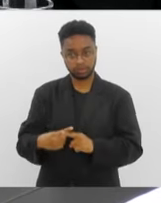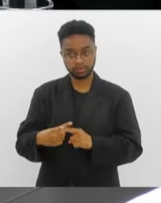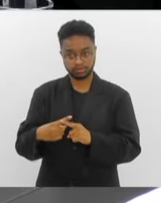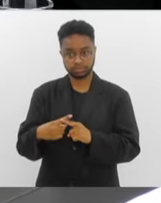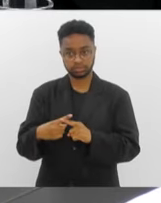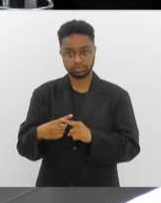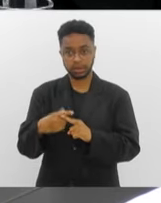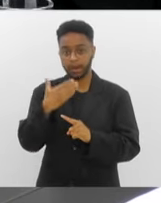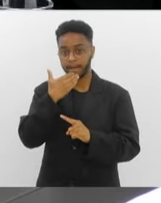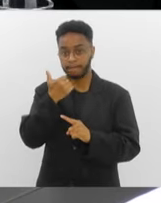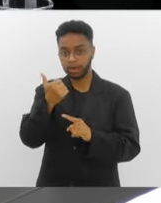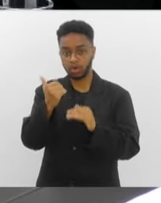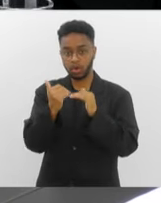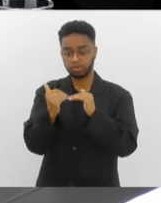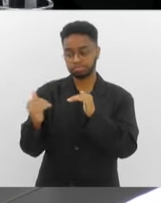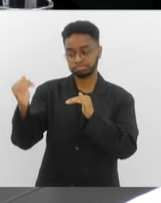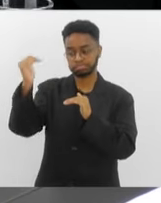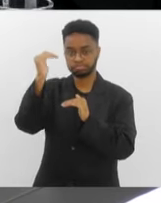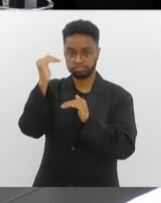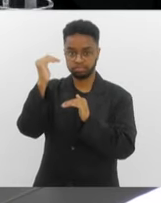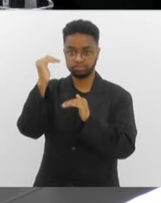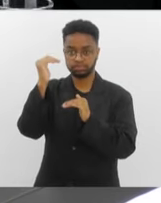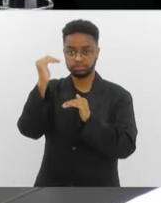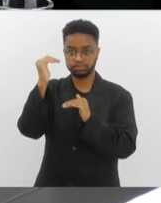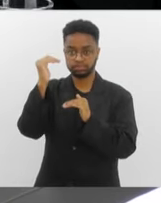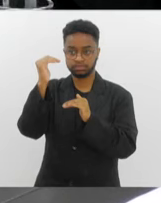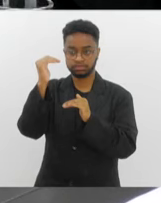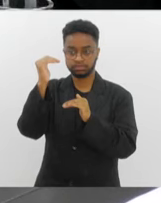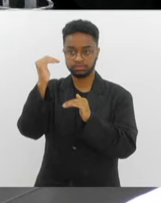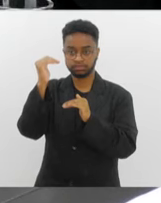melhor classificado vai estar